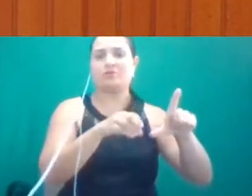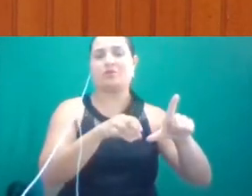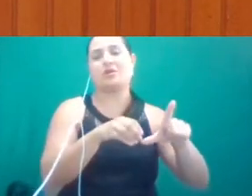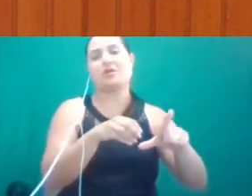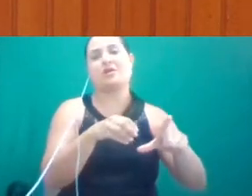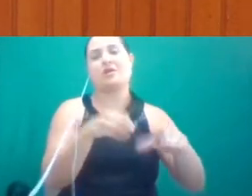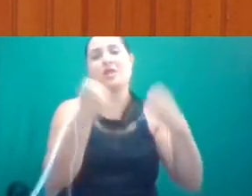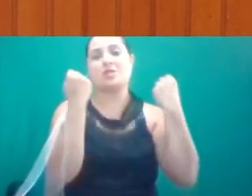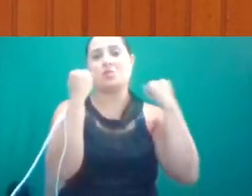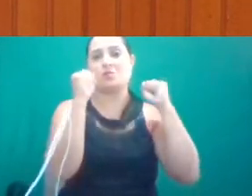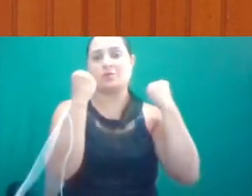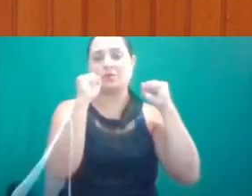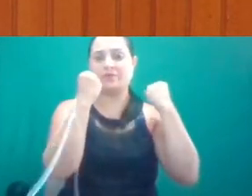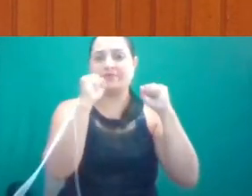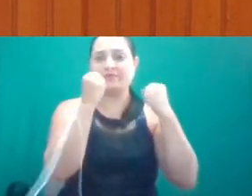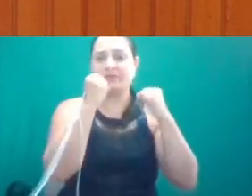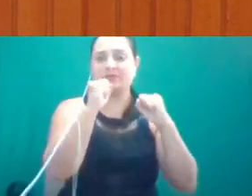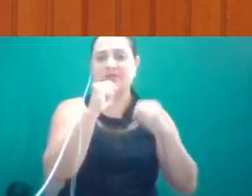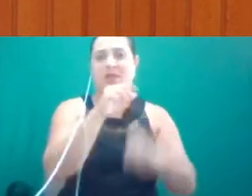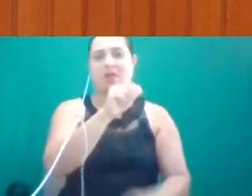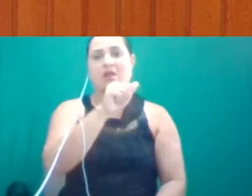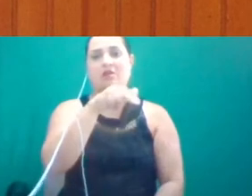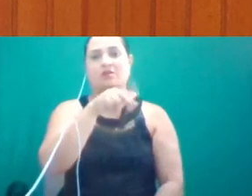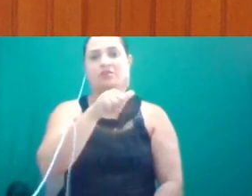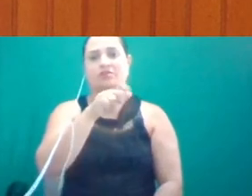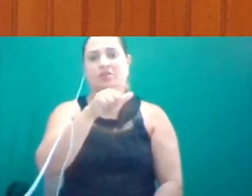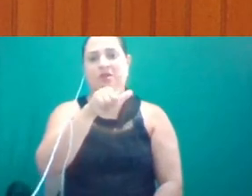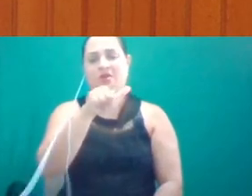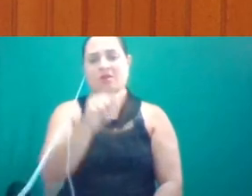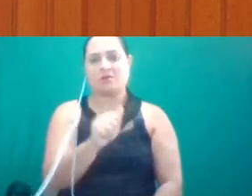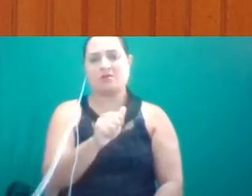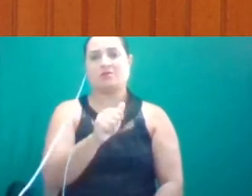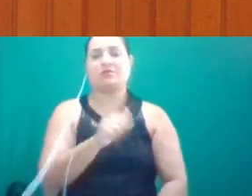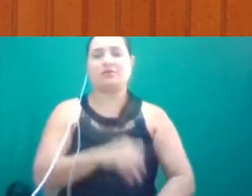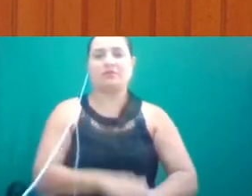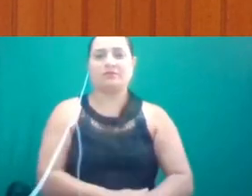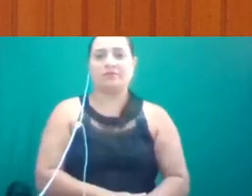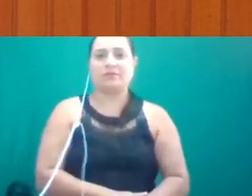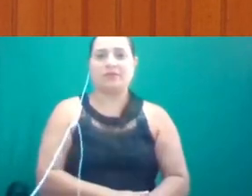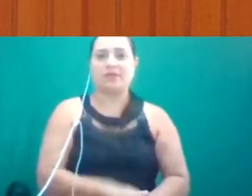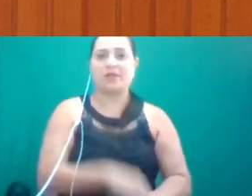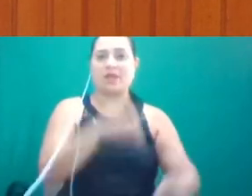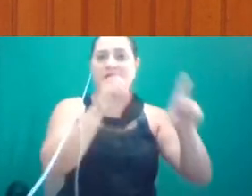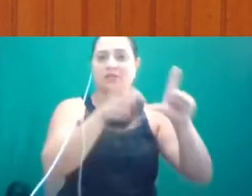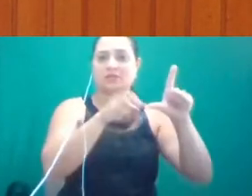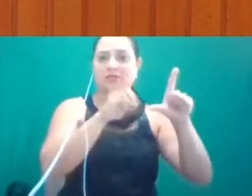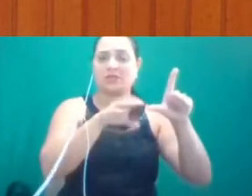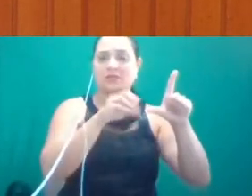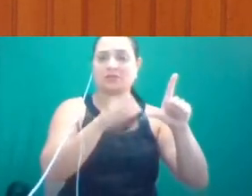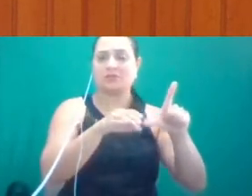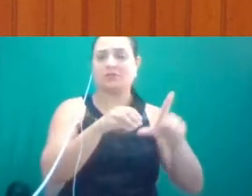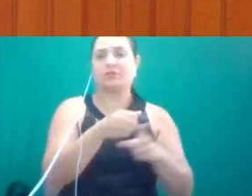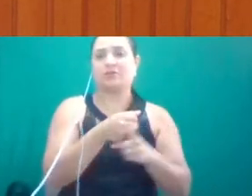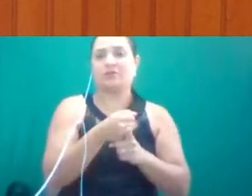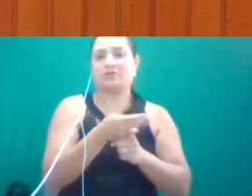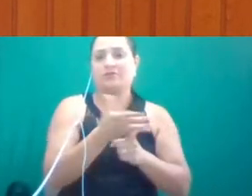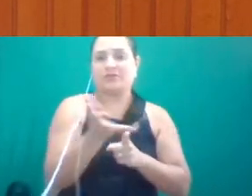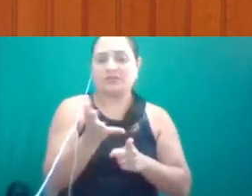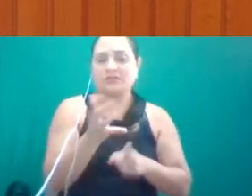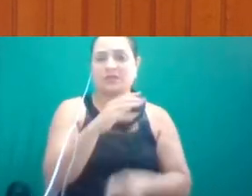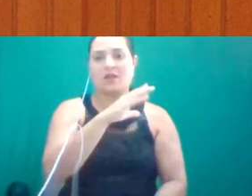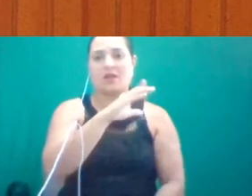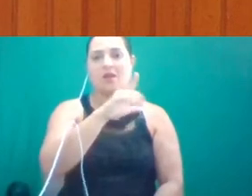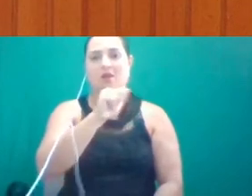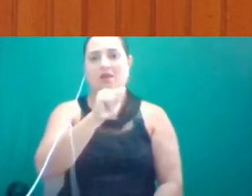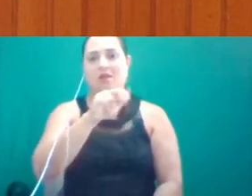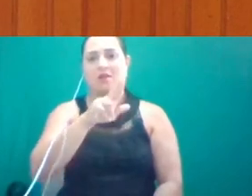Pedagogia, Dejanete Maria de Freitas. E licenciatura em Química, Ana Paula Oliveira de Aquino.